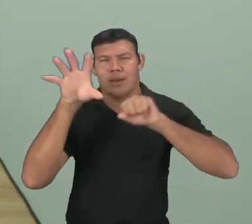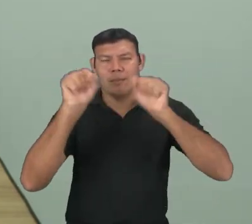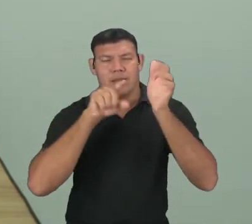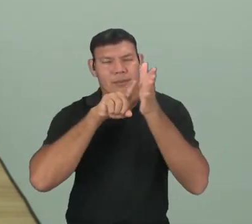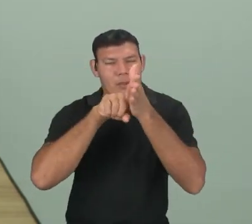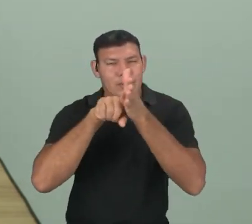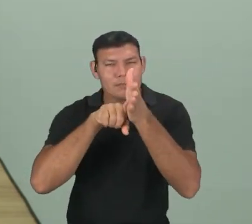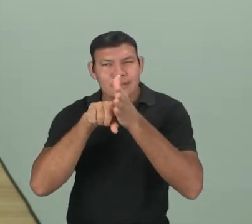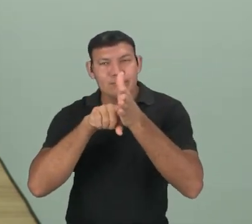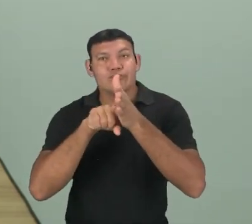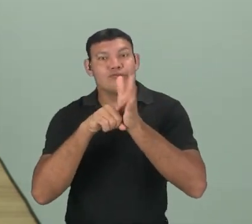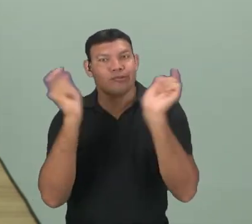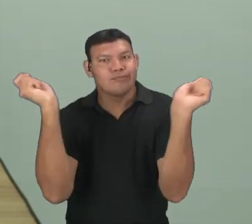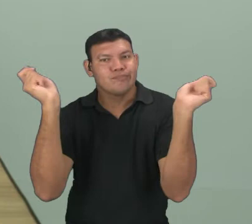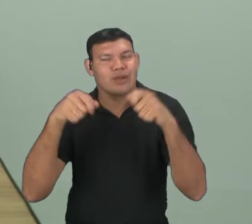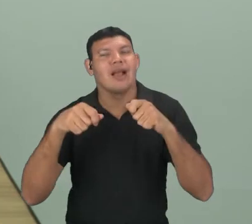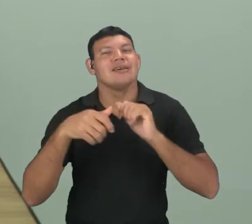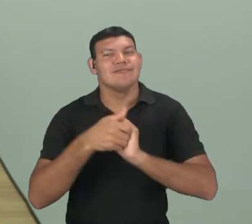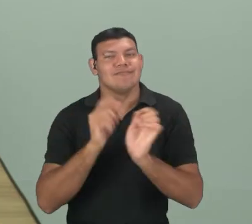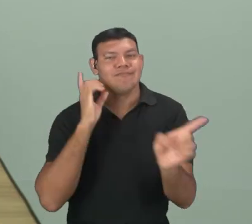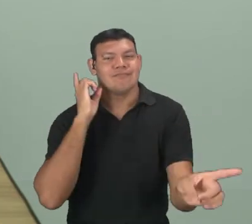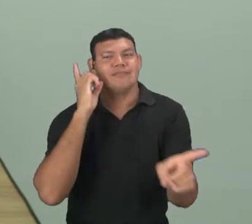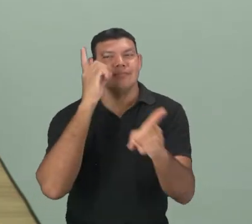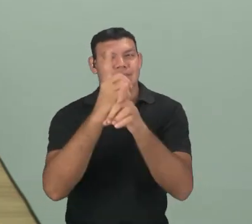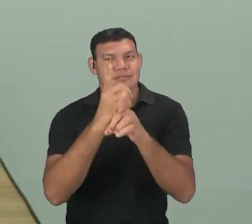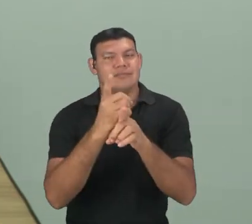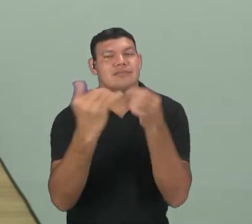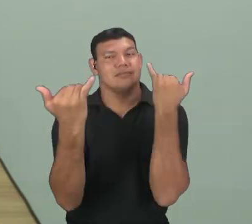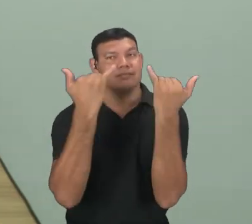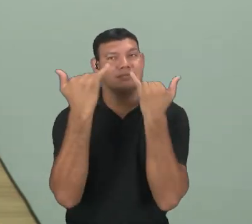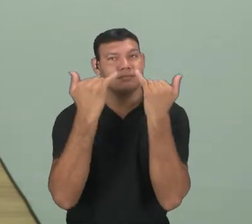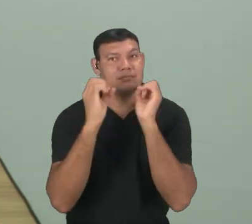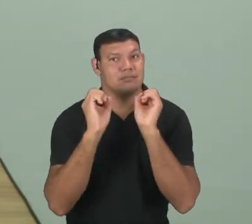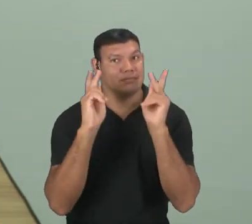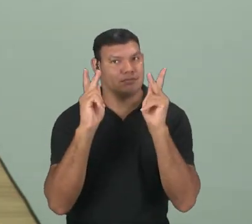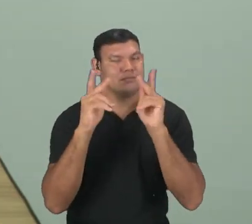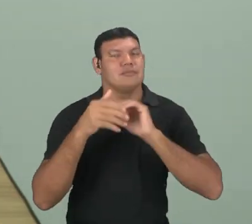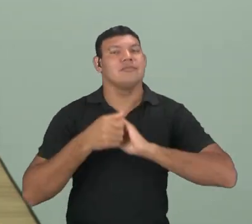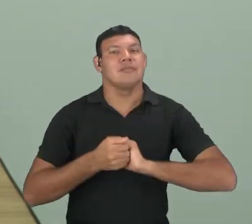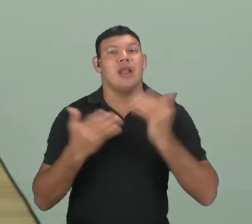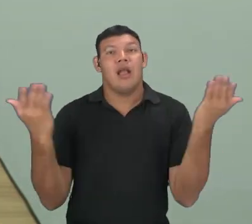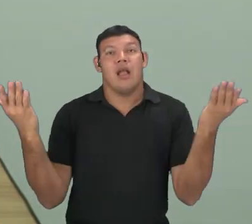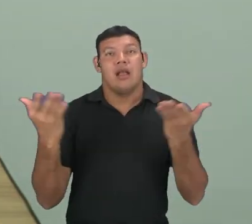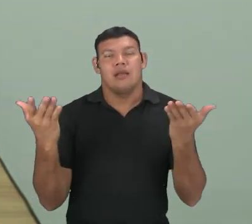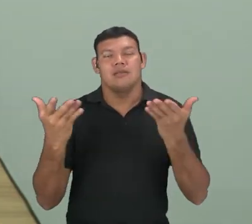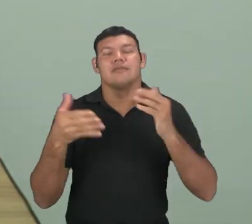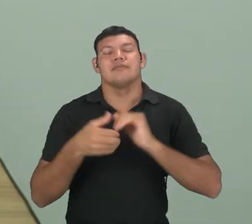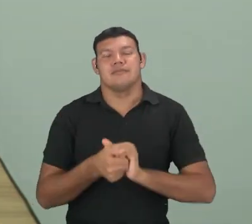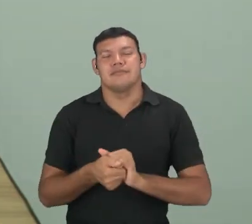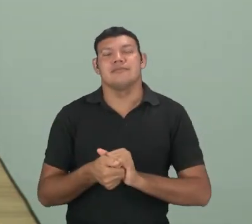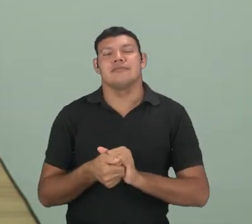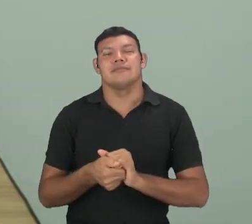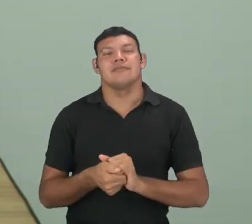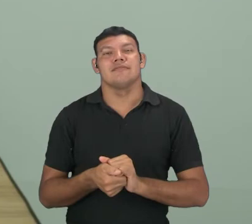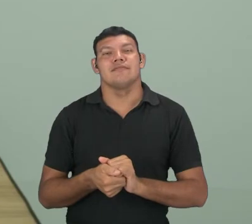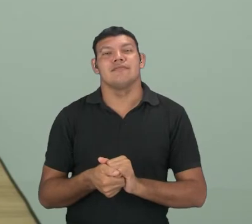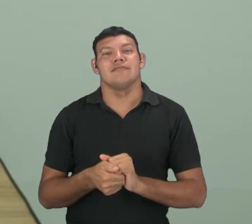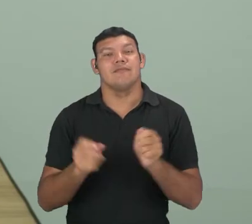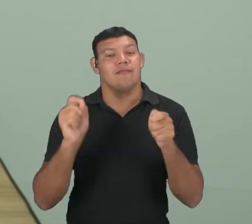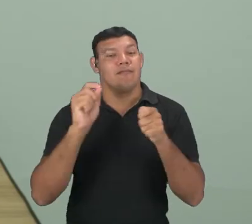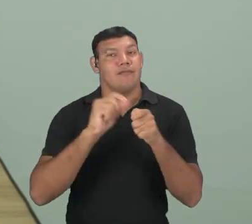informações que nós pesquisamos, né? A gente consegue localizar as informações. Agora, diante